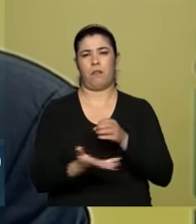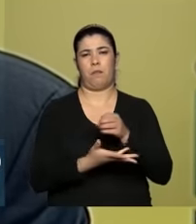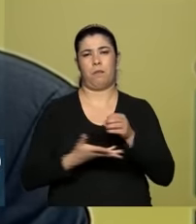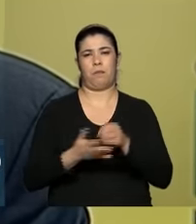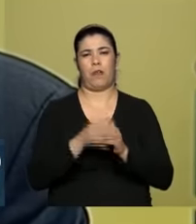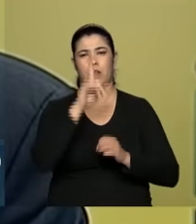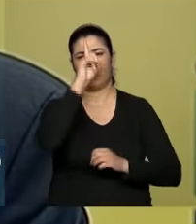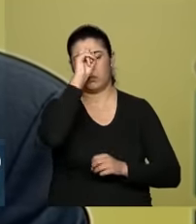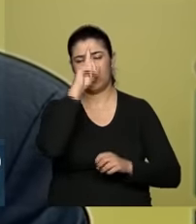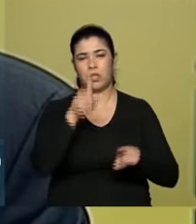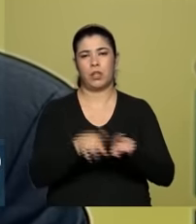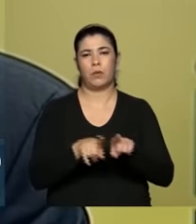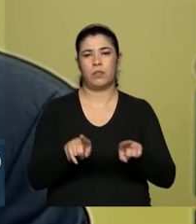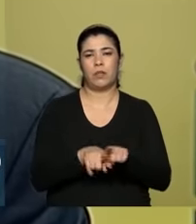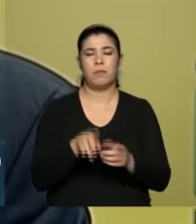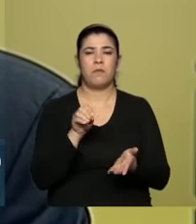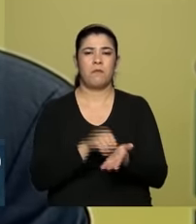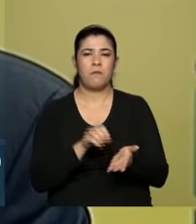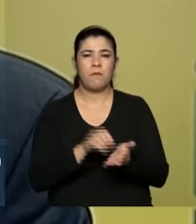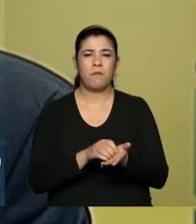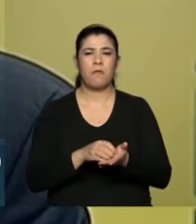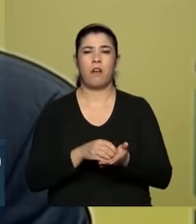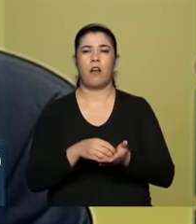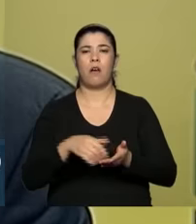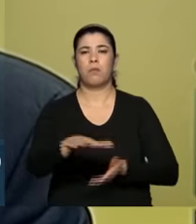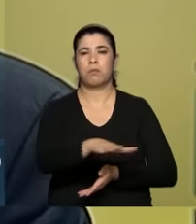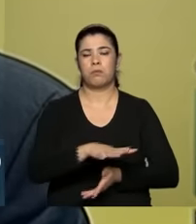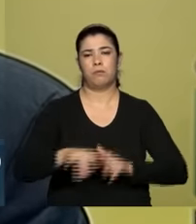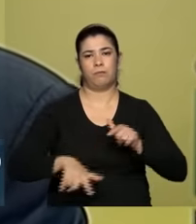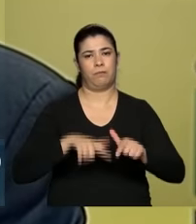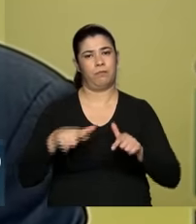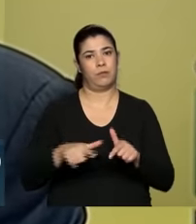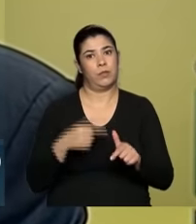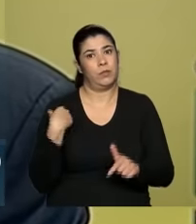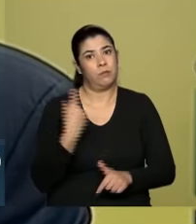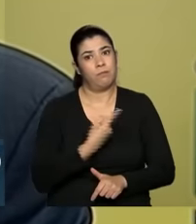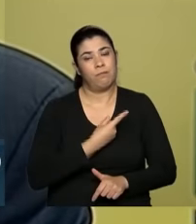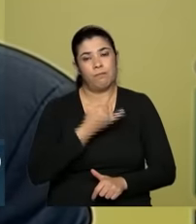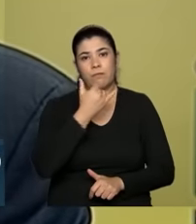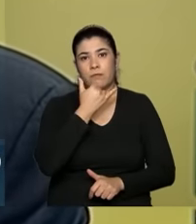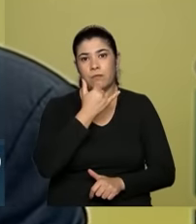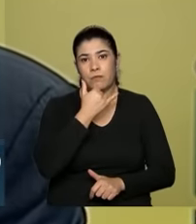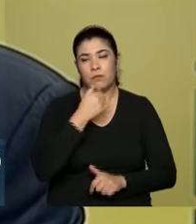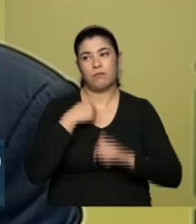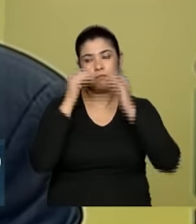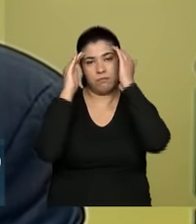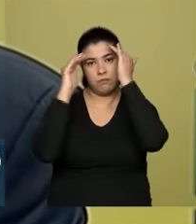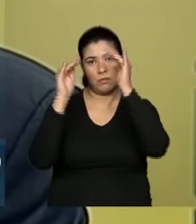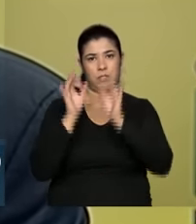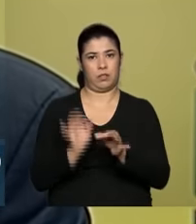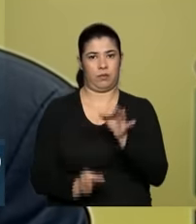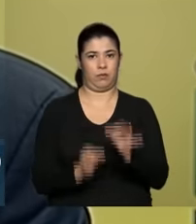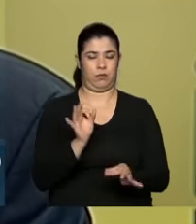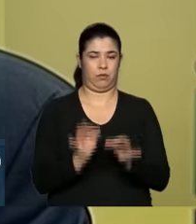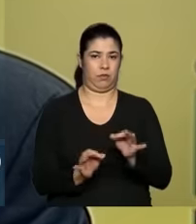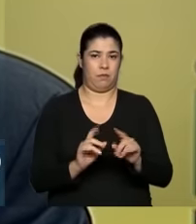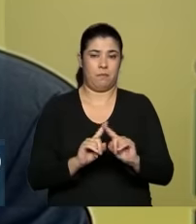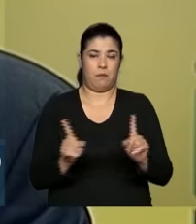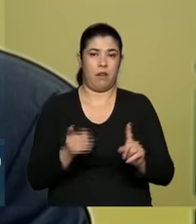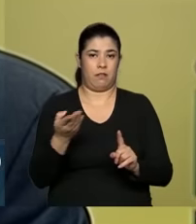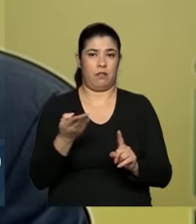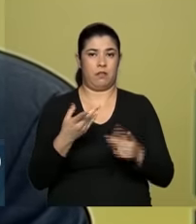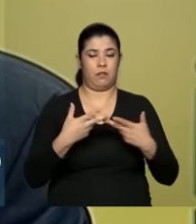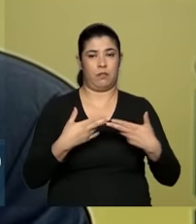escassas qualidades de funcionamento, e nós não temos alternativa senão cumprir a justiça. Mas, evidentemente, essa